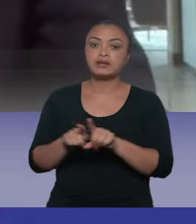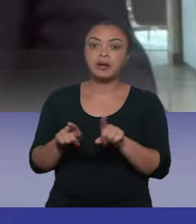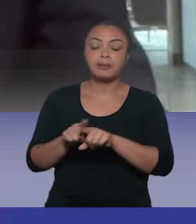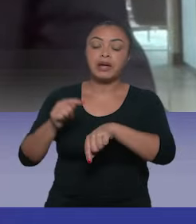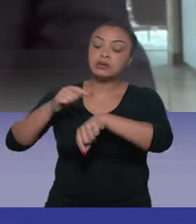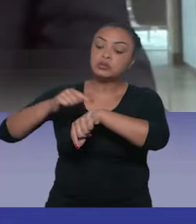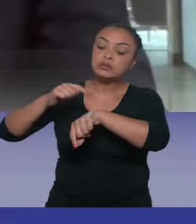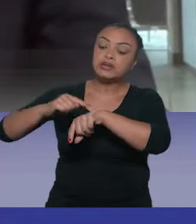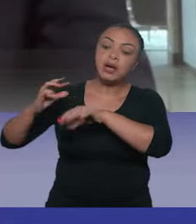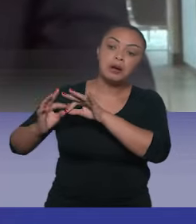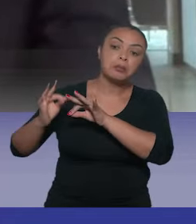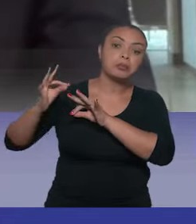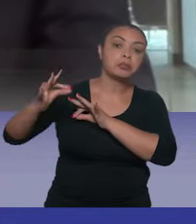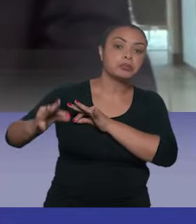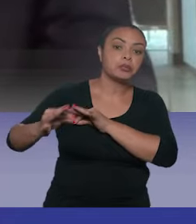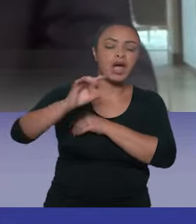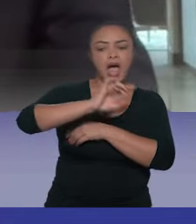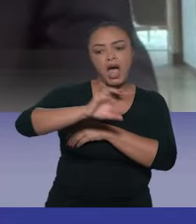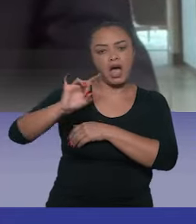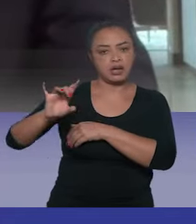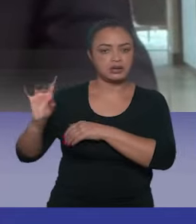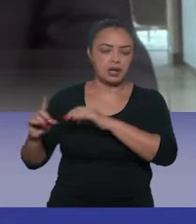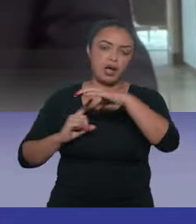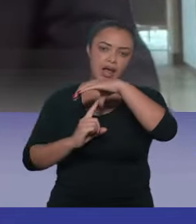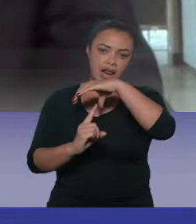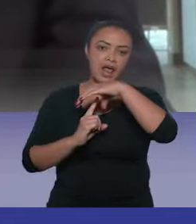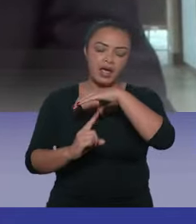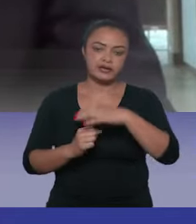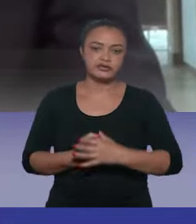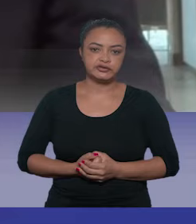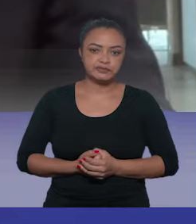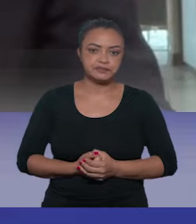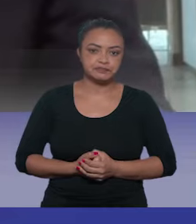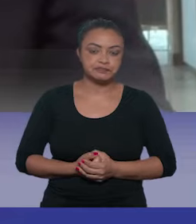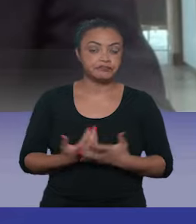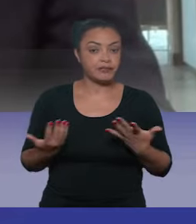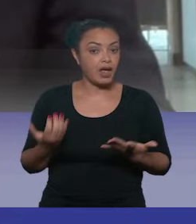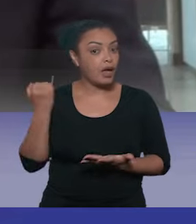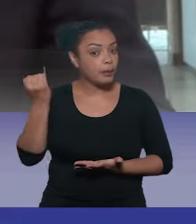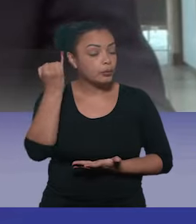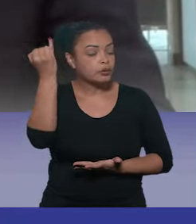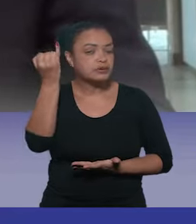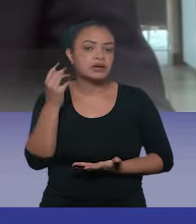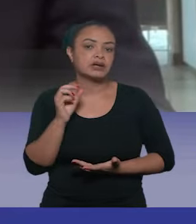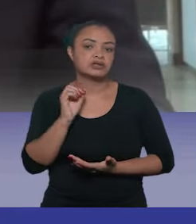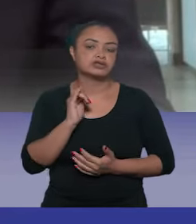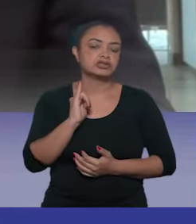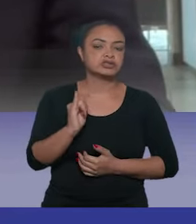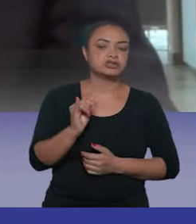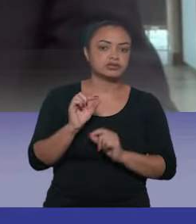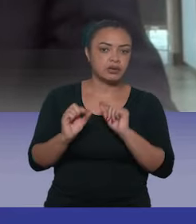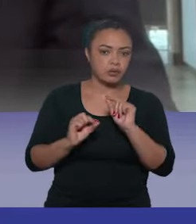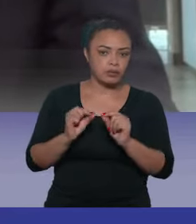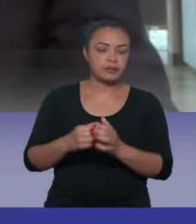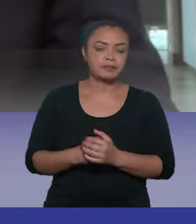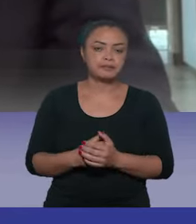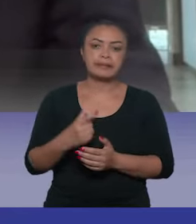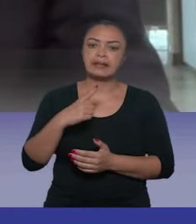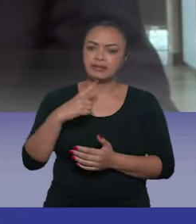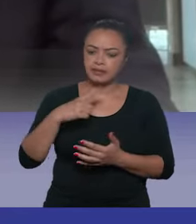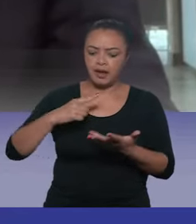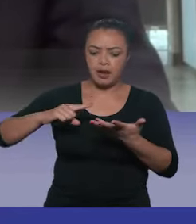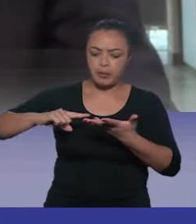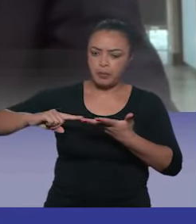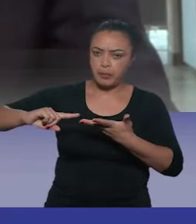balanceada, equilibrada, diversificada, de acordo com o perfil de risco e com o objetivo, o horizonte de tempo